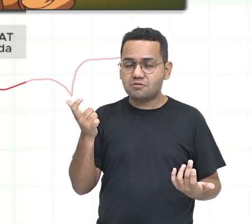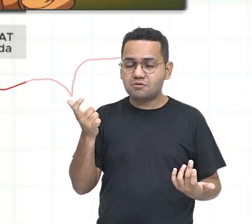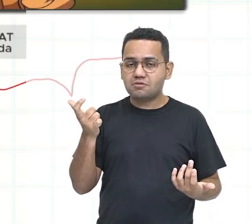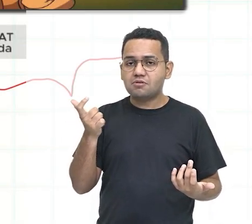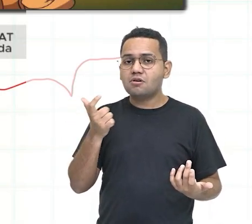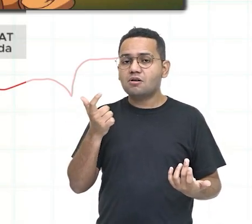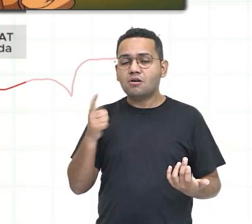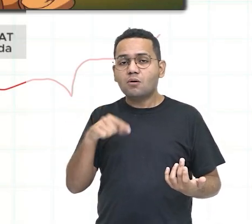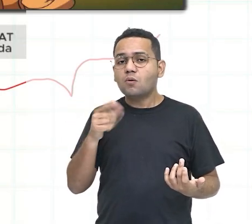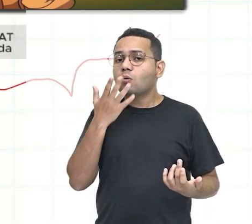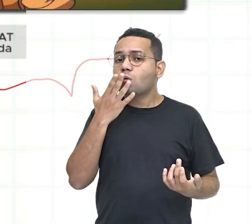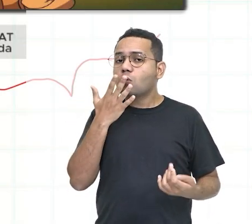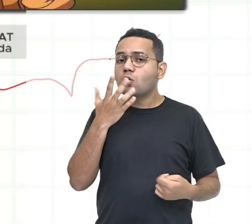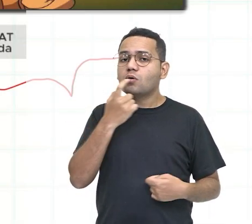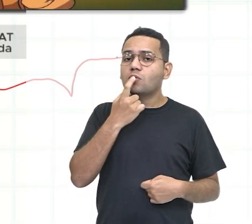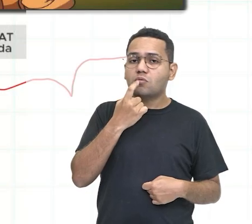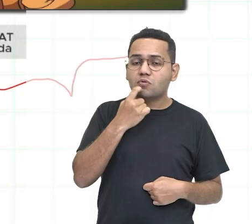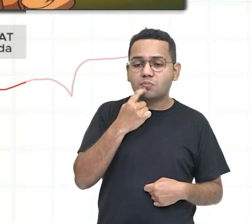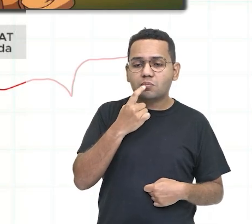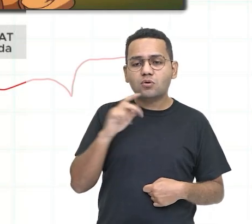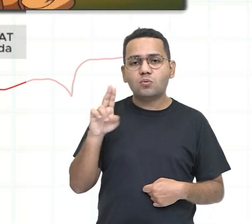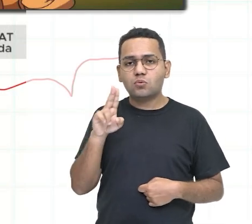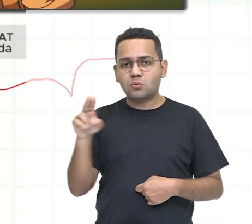Missionary, missionário, certo?